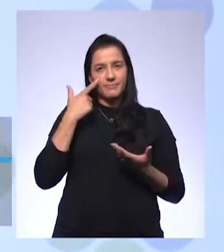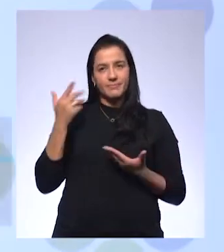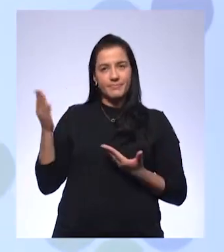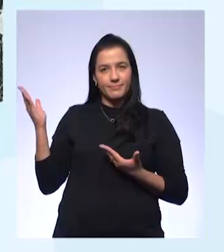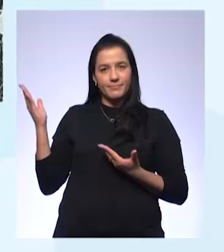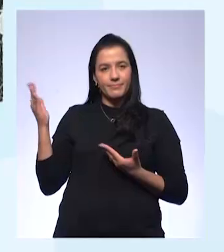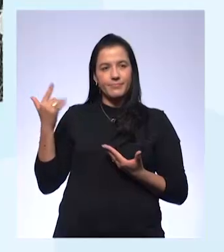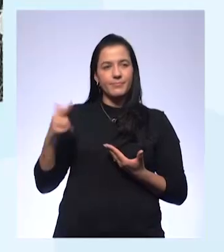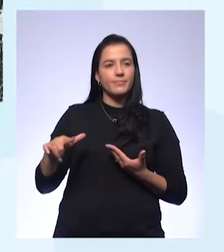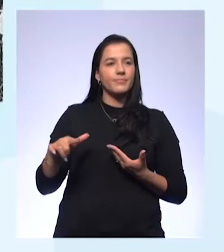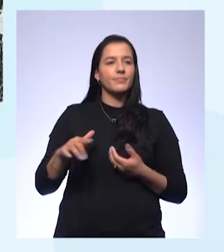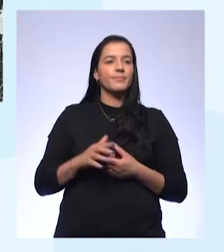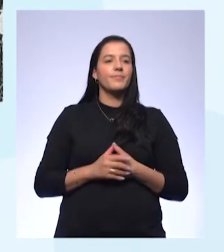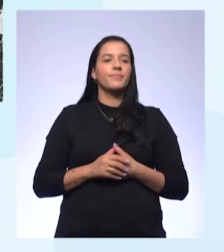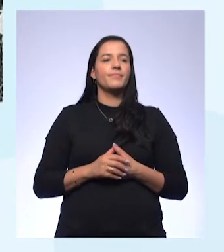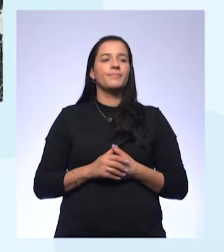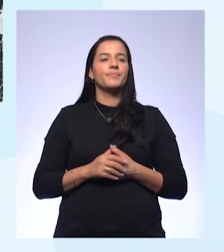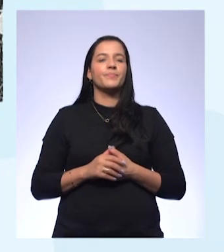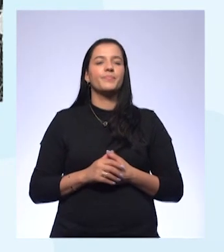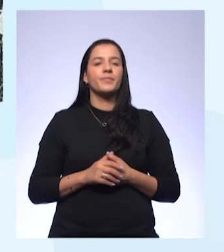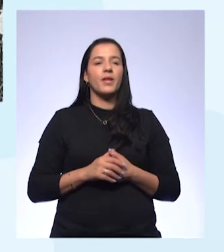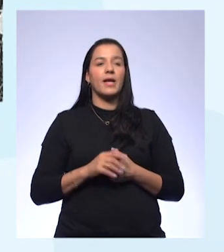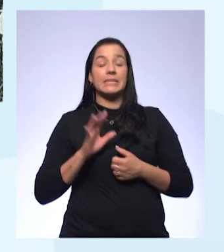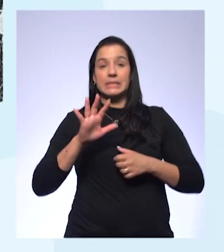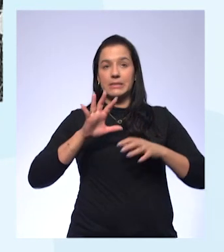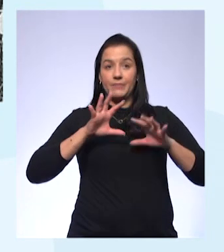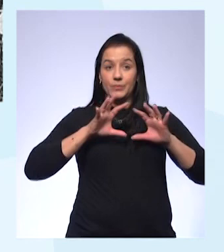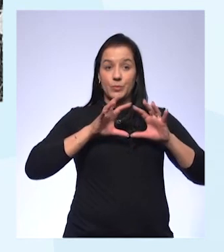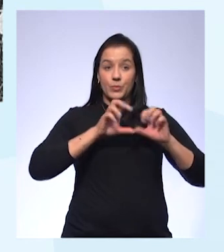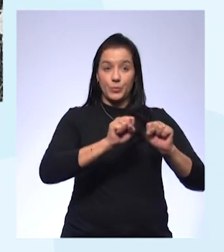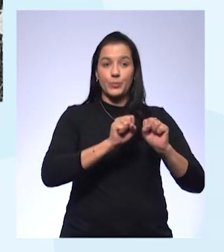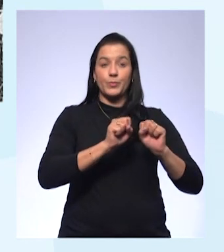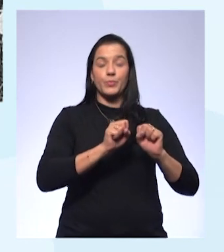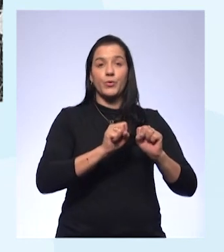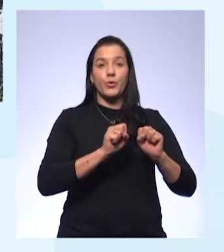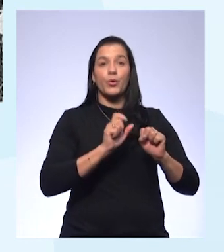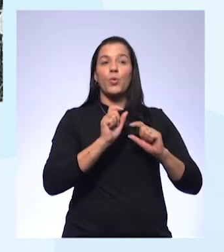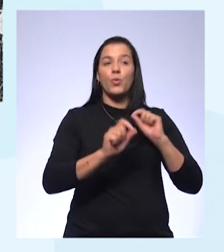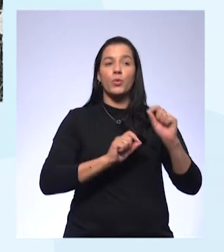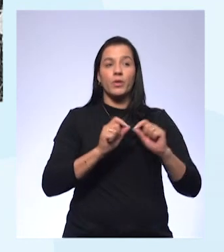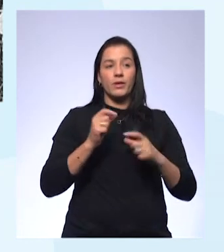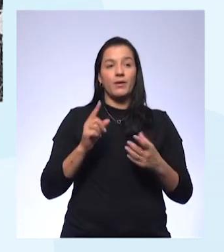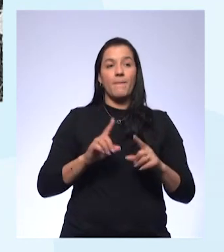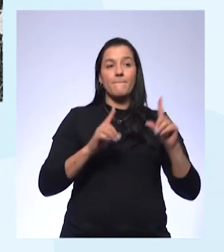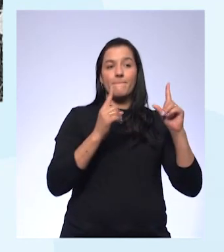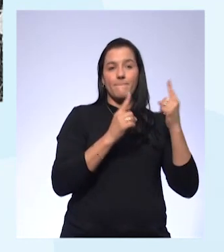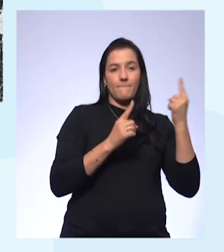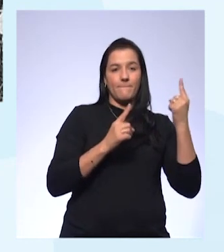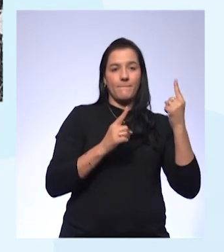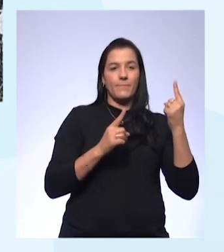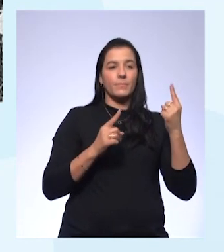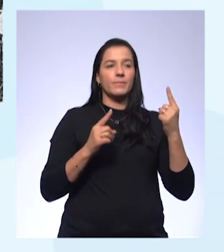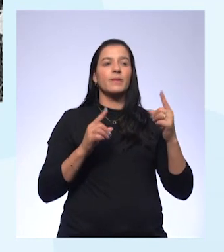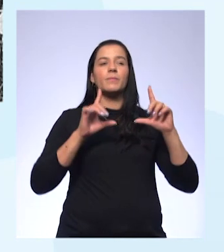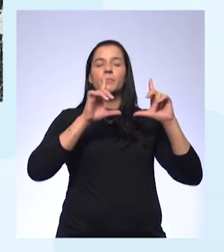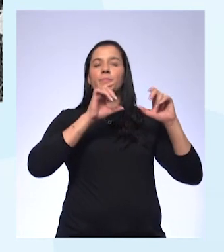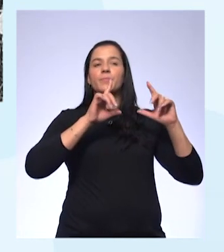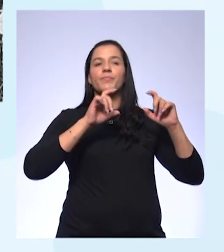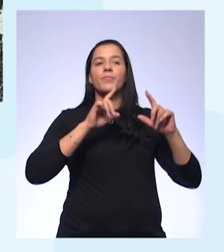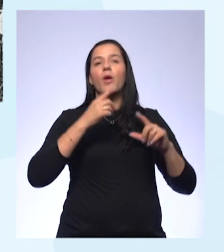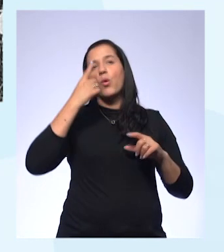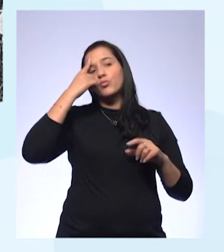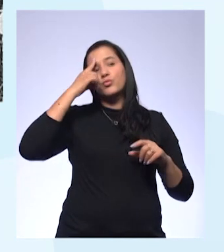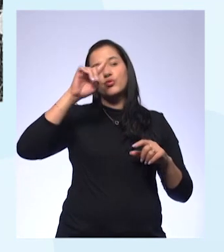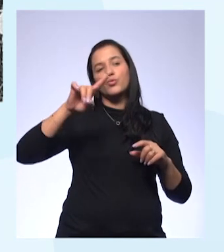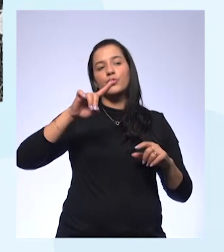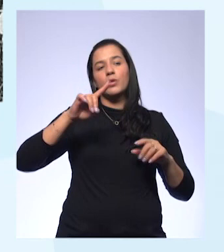tela. Então, o golpe, a primeira imagem da esquerda, mostra uma cena aí do dia do golpe, quando o Palácio La